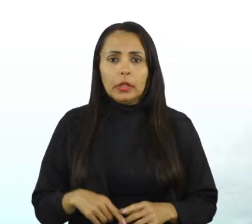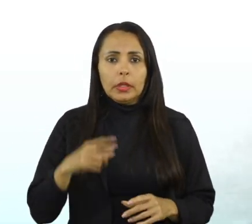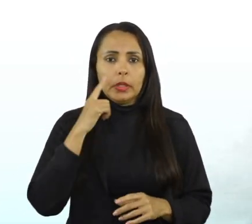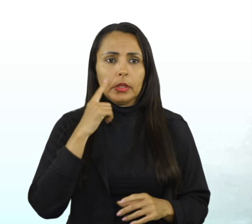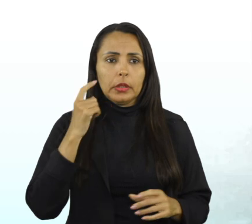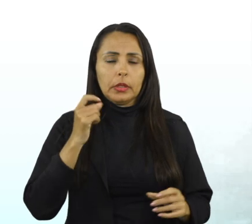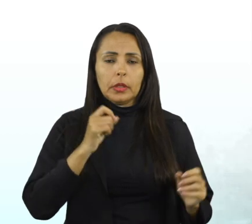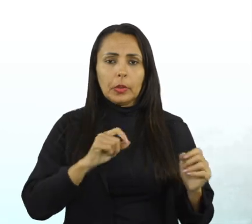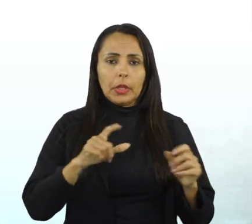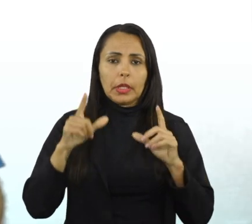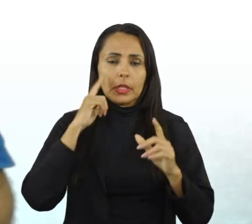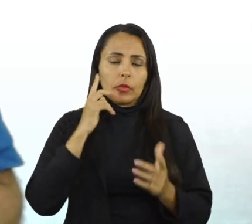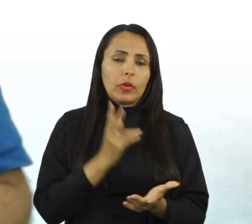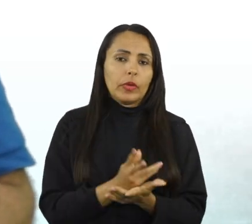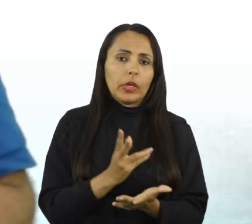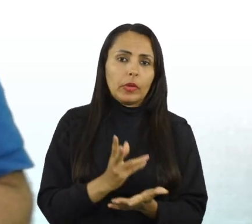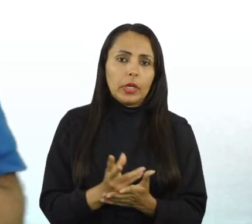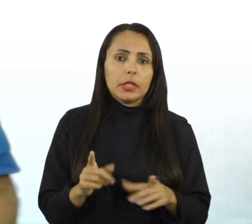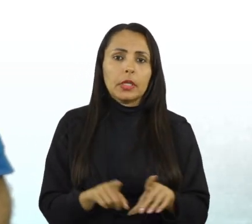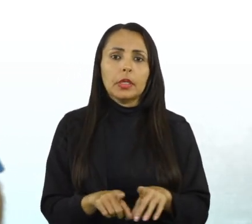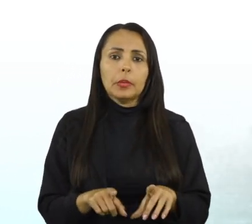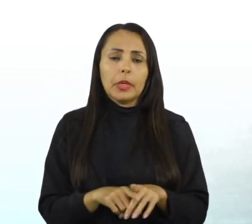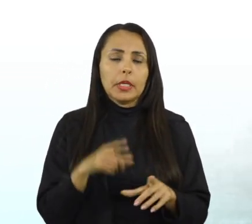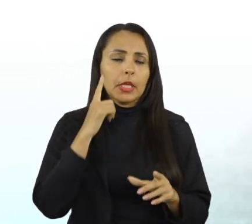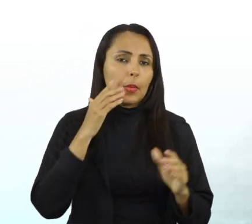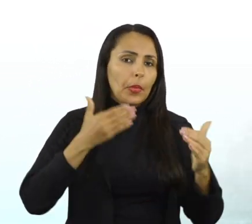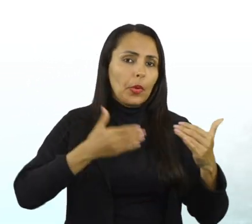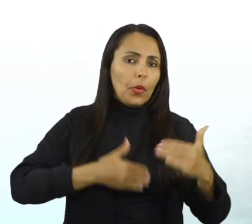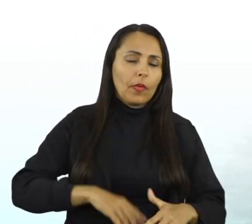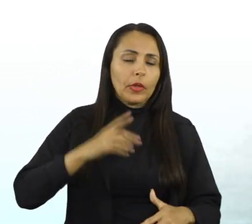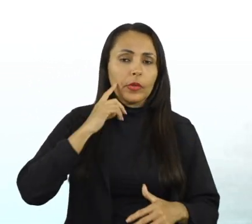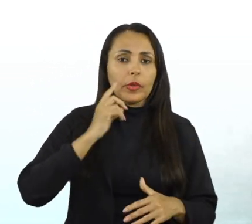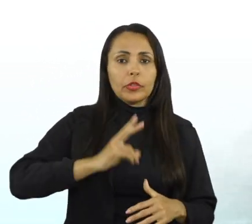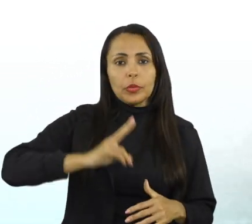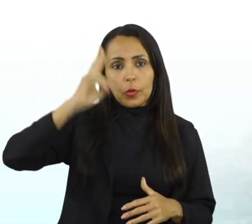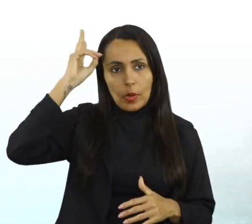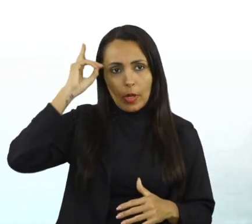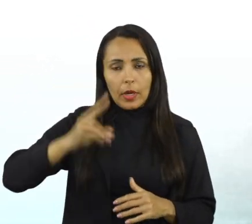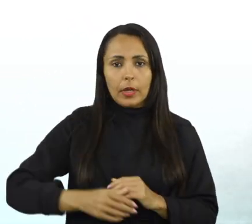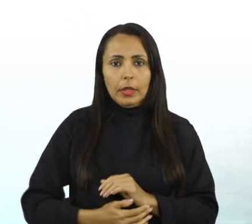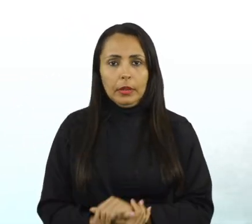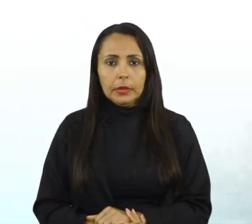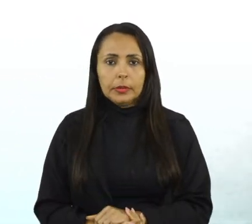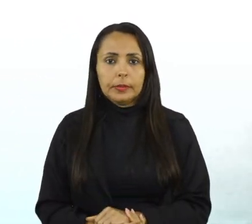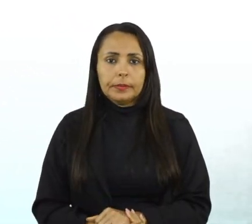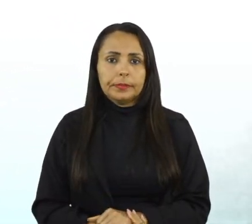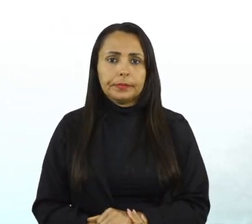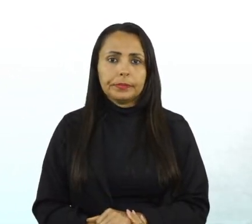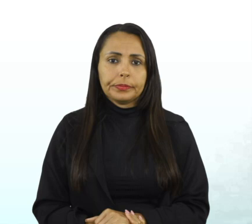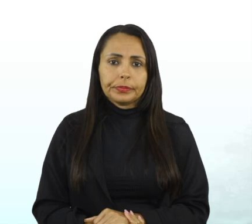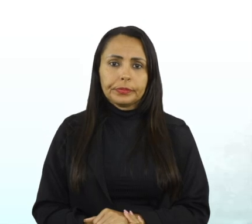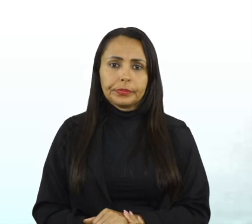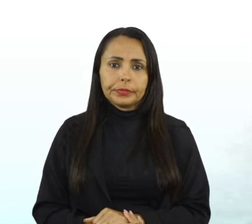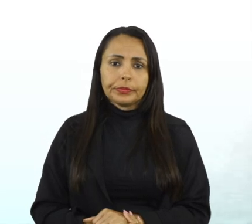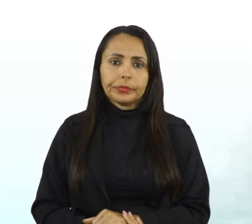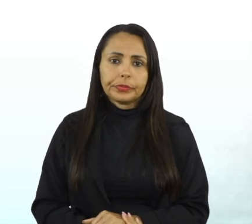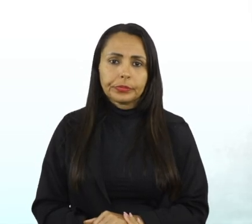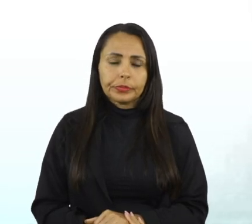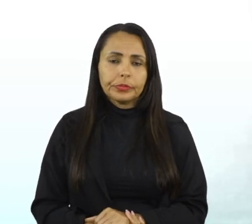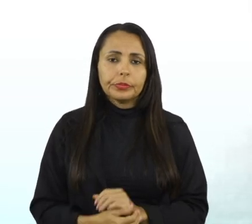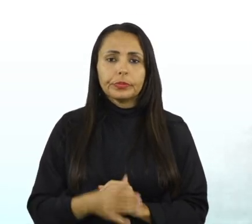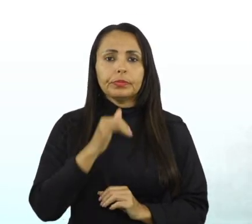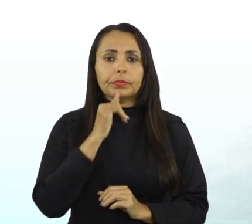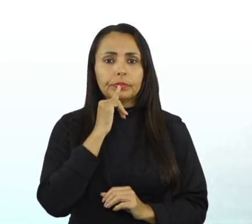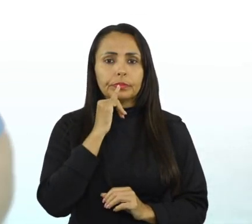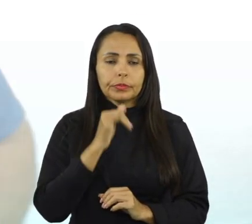que aparece com frequência também nas provas dos vestibulares aí do Enem, principalmente, é essa daí, ó. Mas antes, deixa eu mostrar esse exemplo.